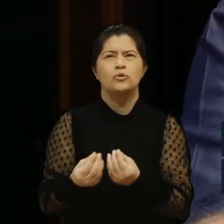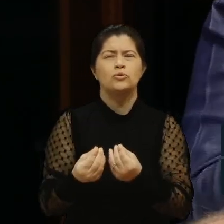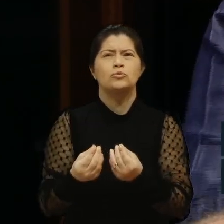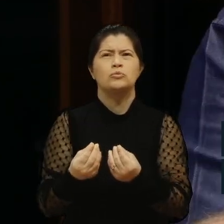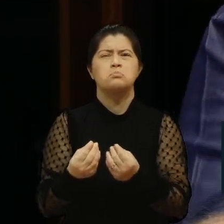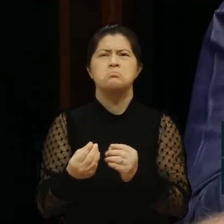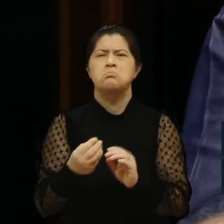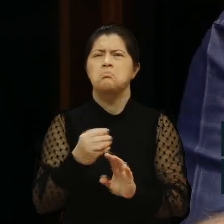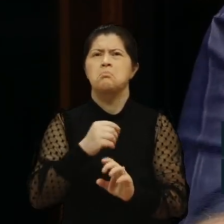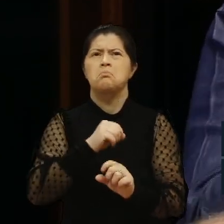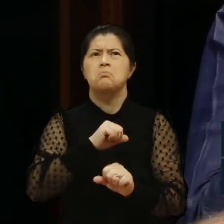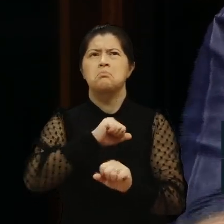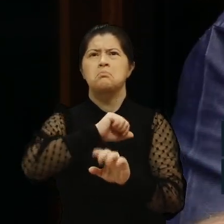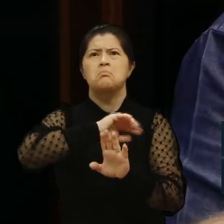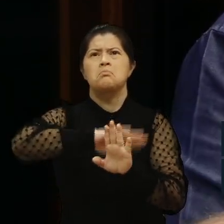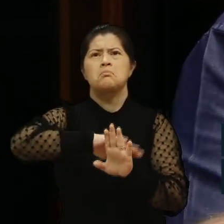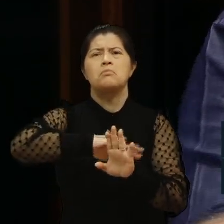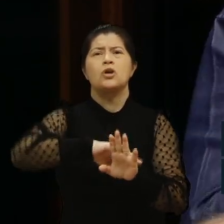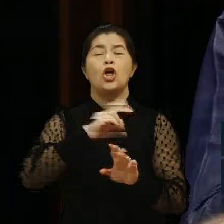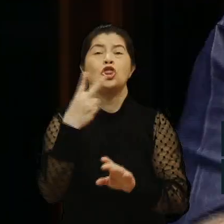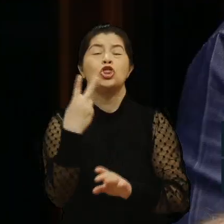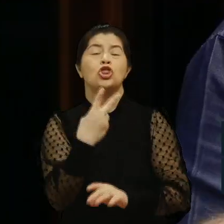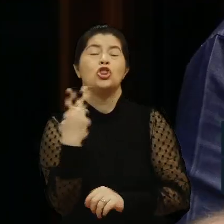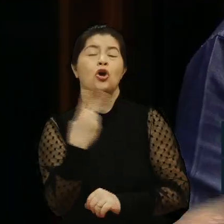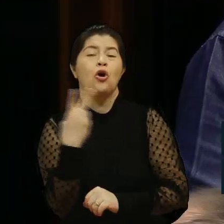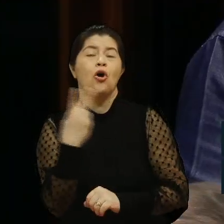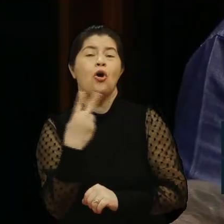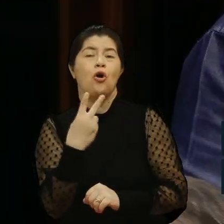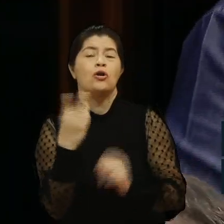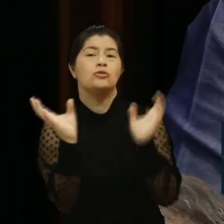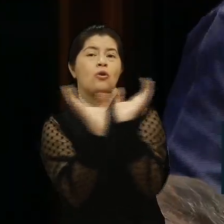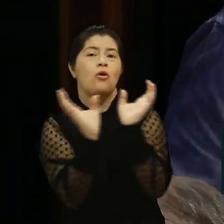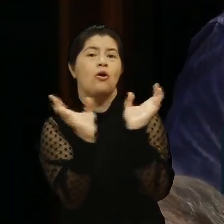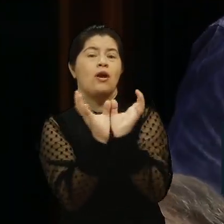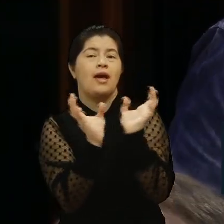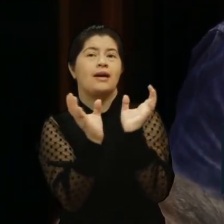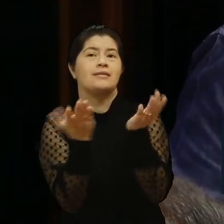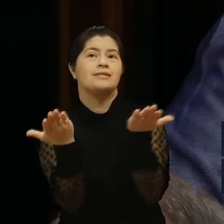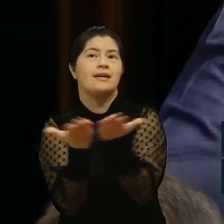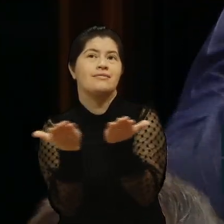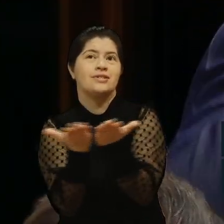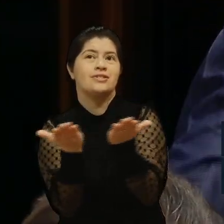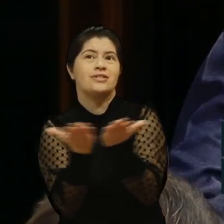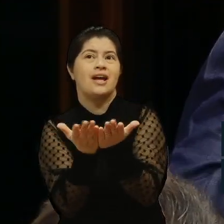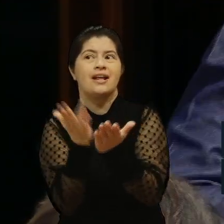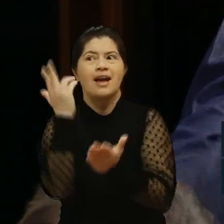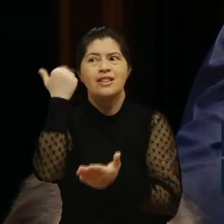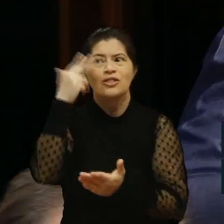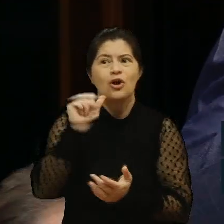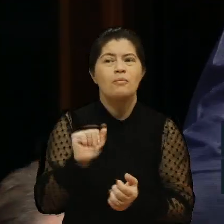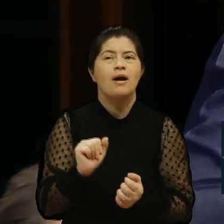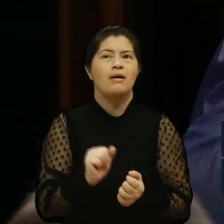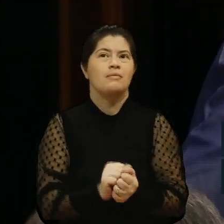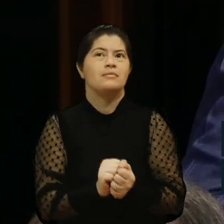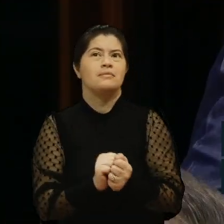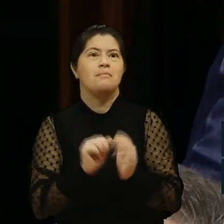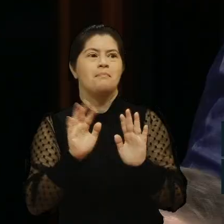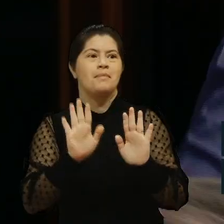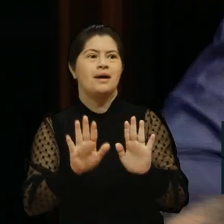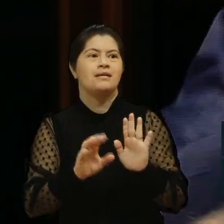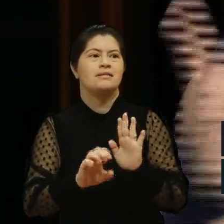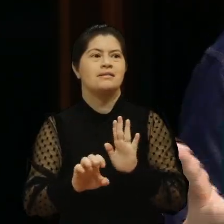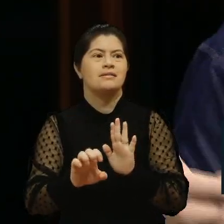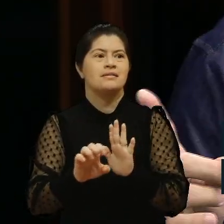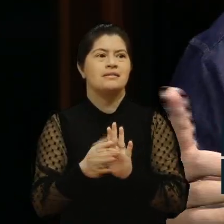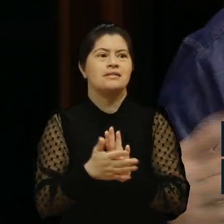simbólico 2 colegas evangélicos terem se manifestado aqui com algo que deveria ser normal, mas na grande parte das casas legislativas